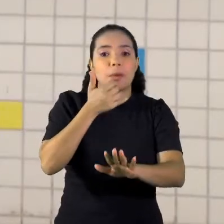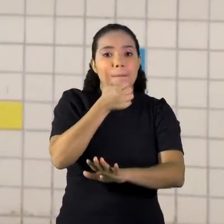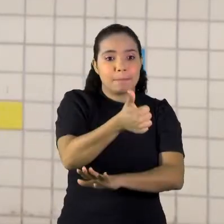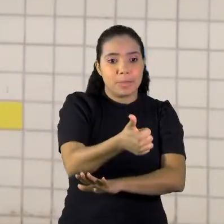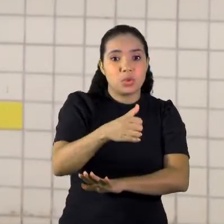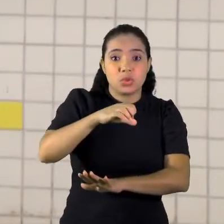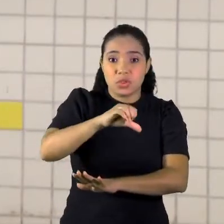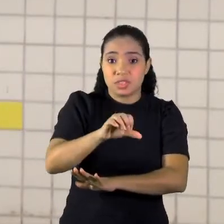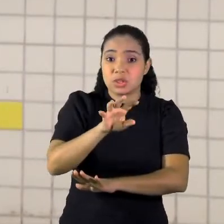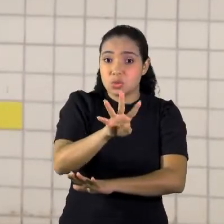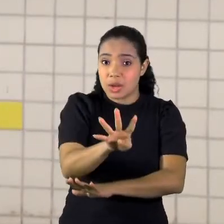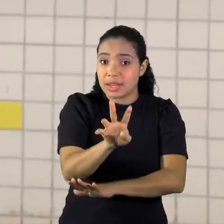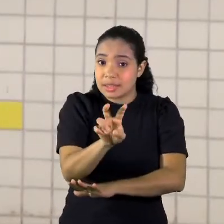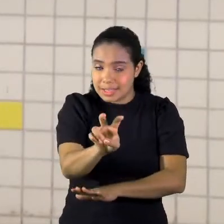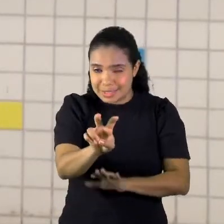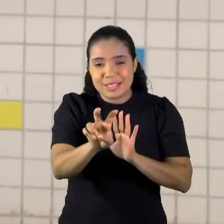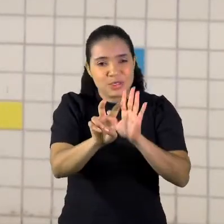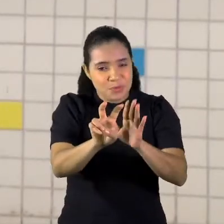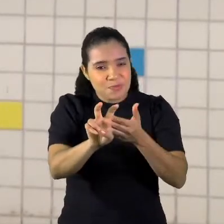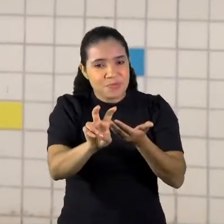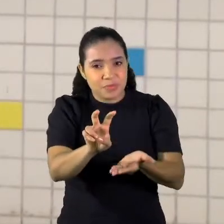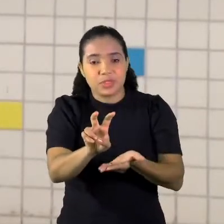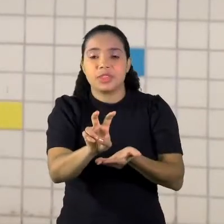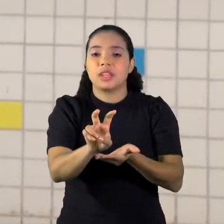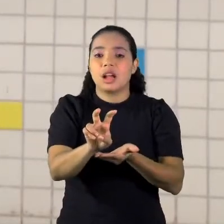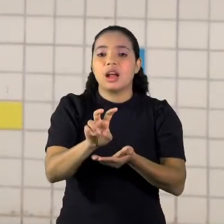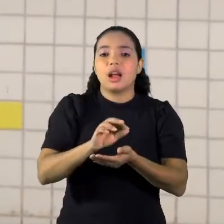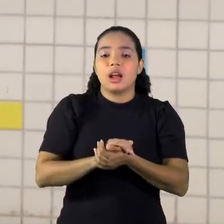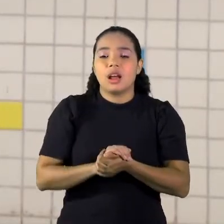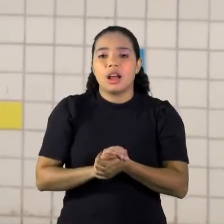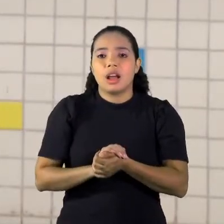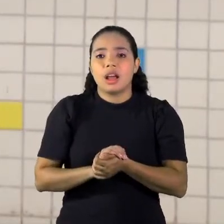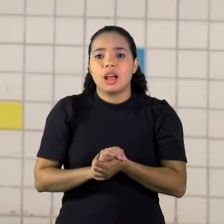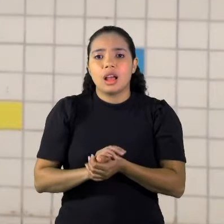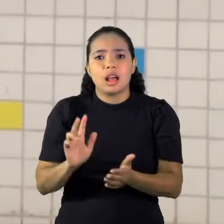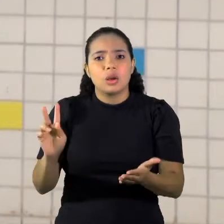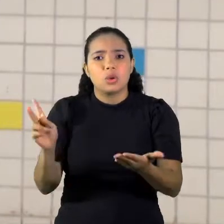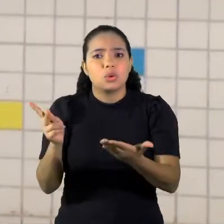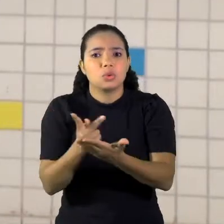1945, na realidade, quando chega em 1945,